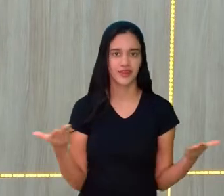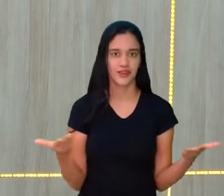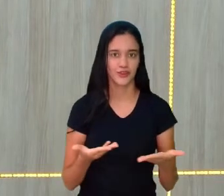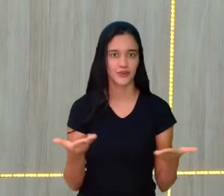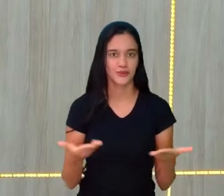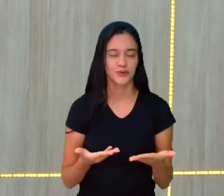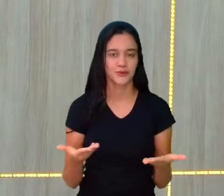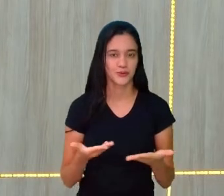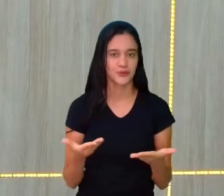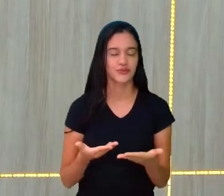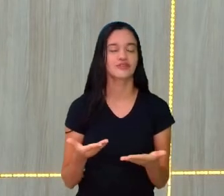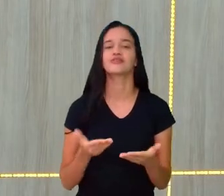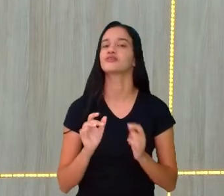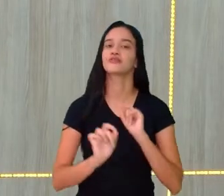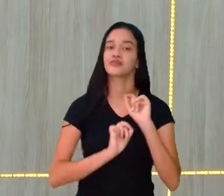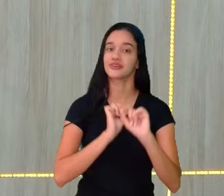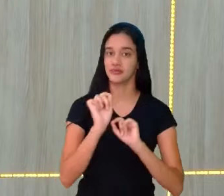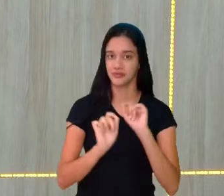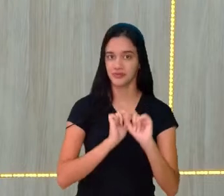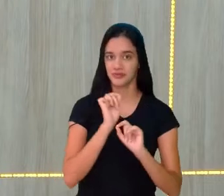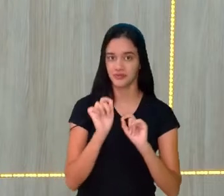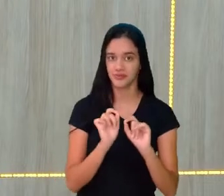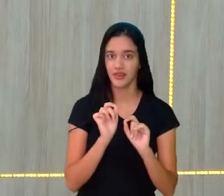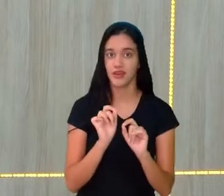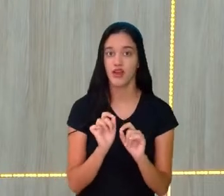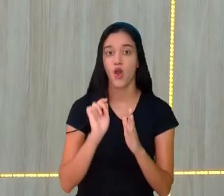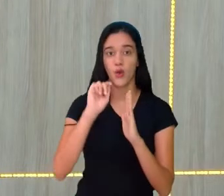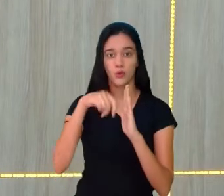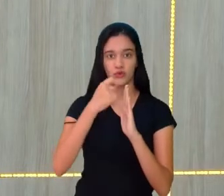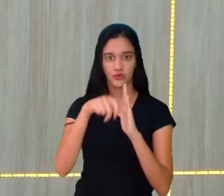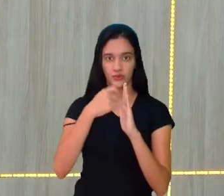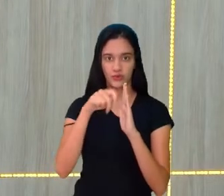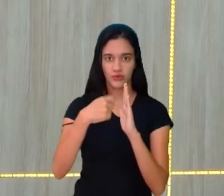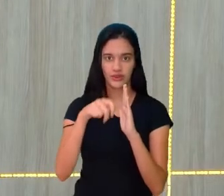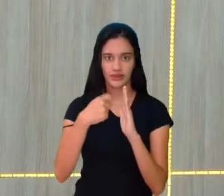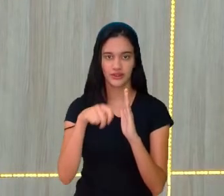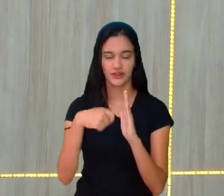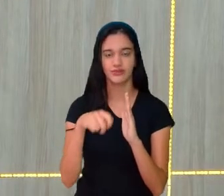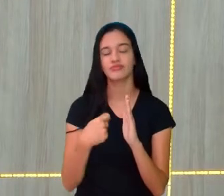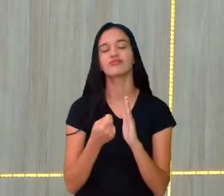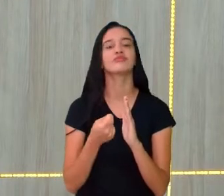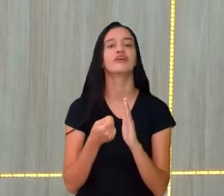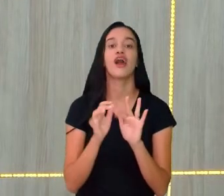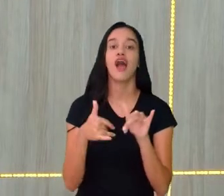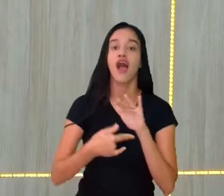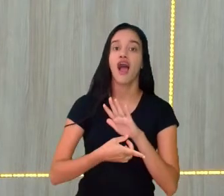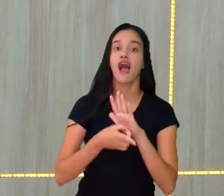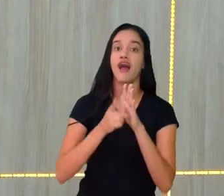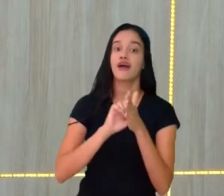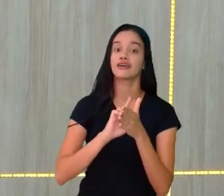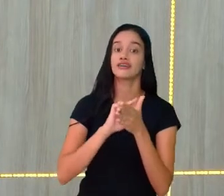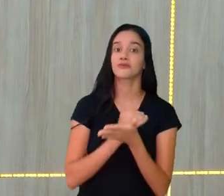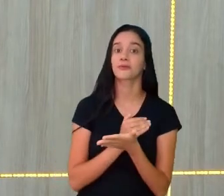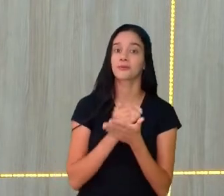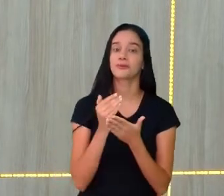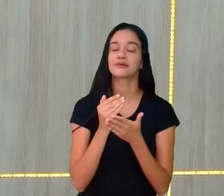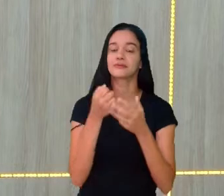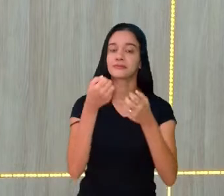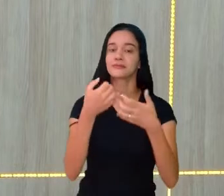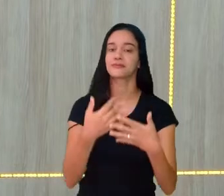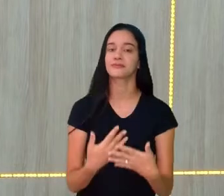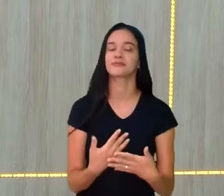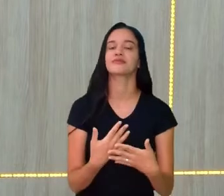hoje, com um pequeno vídeo, né? Então, antes da gente começar